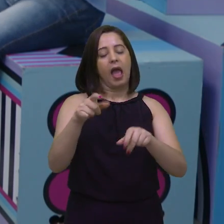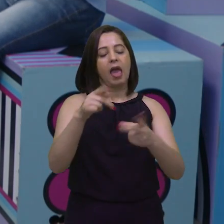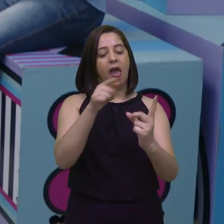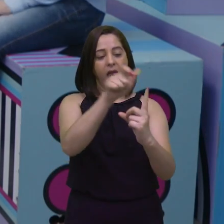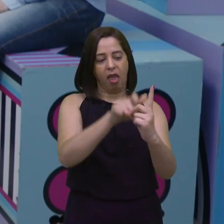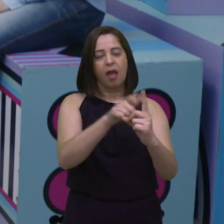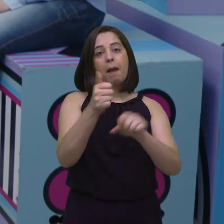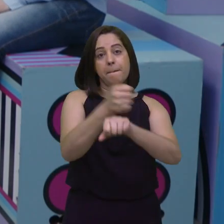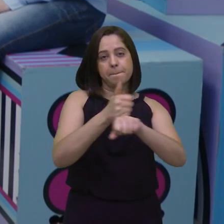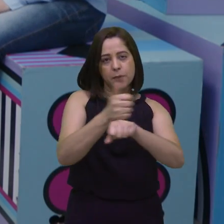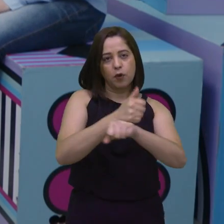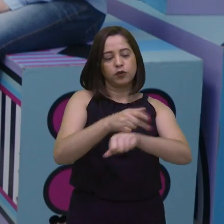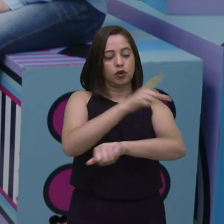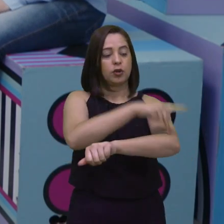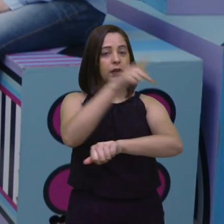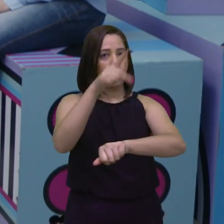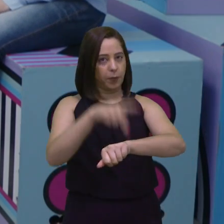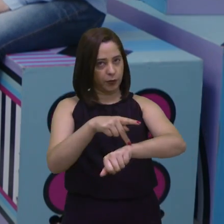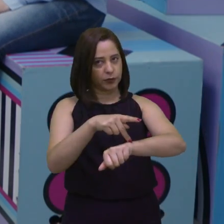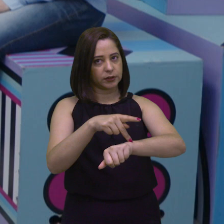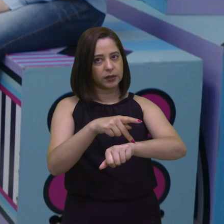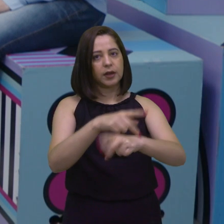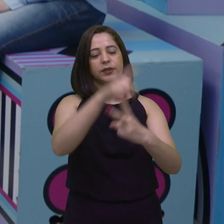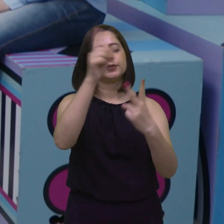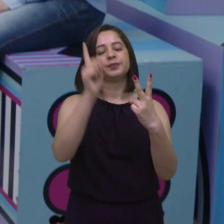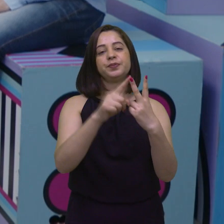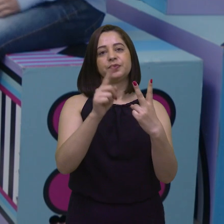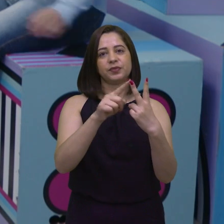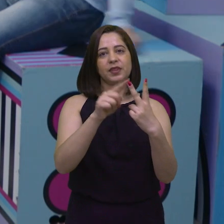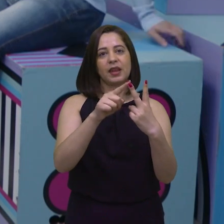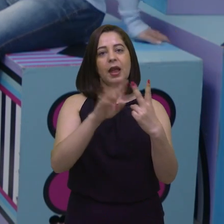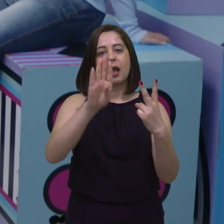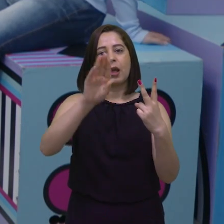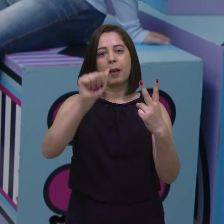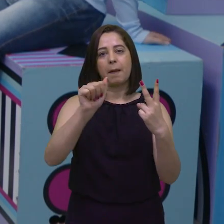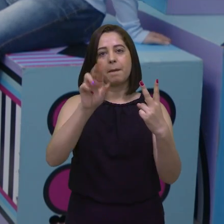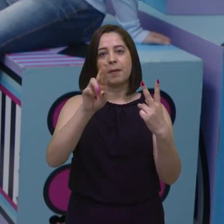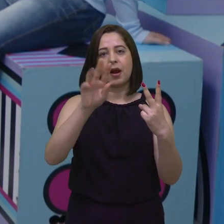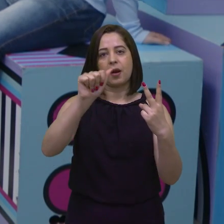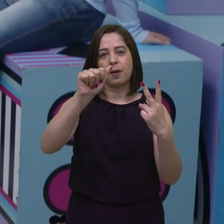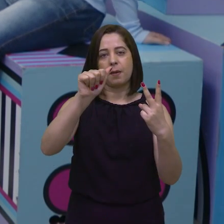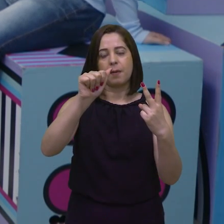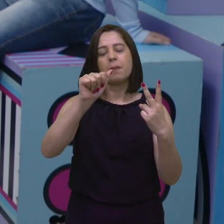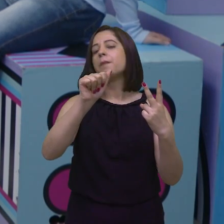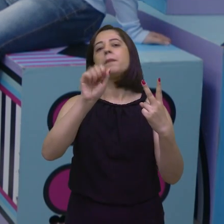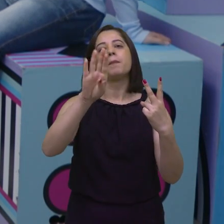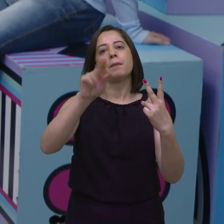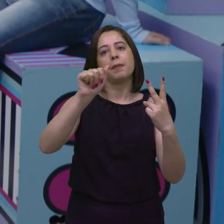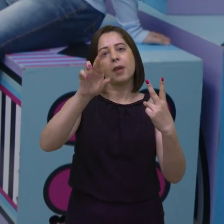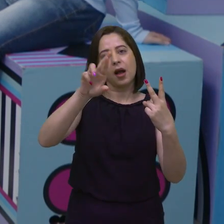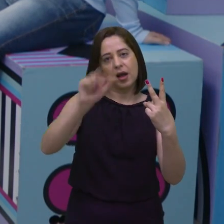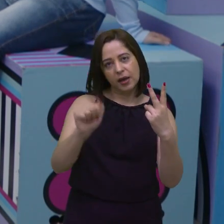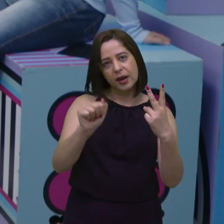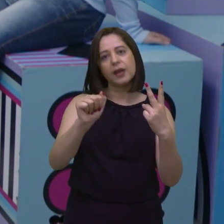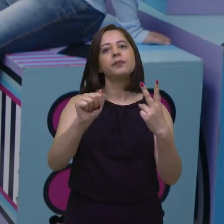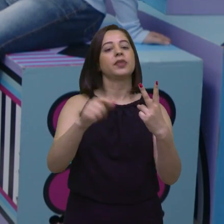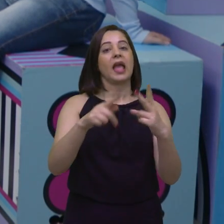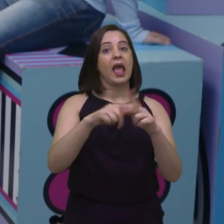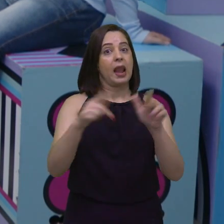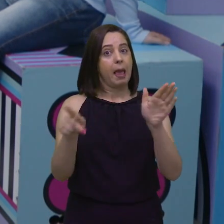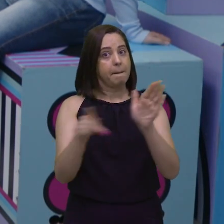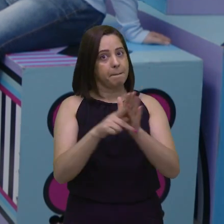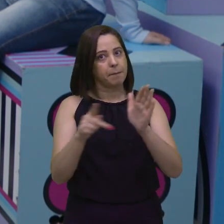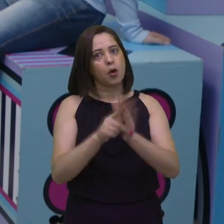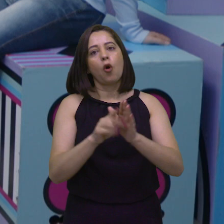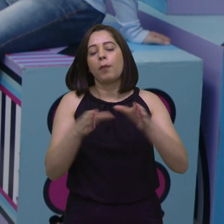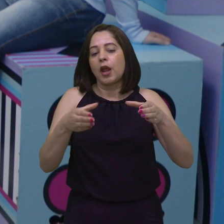e ativista através da página Quero Acesso nas redes sociais. E a Bárbara Moura Teles, membro efetiva da Comissão